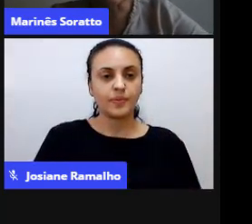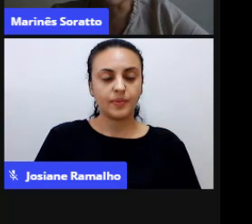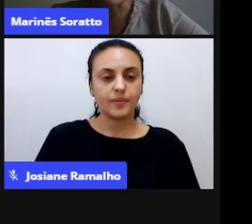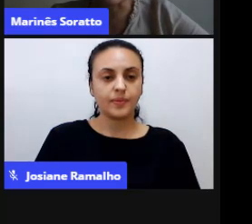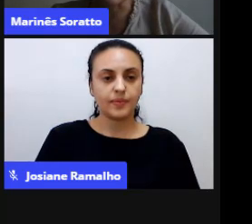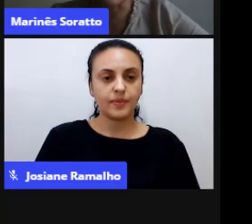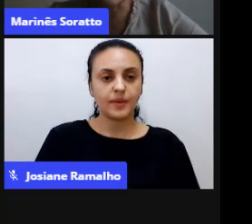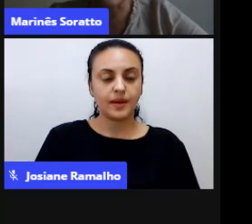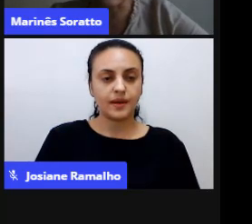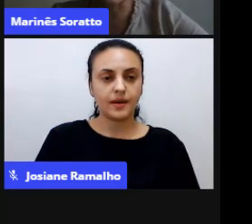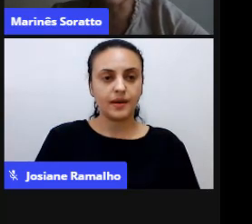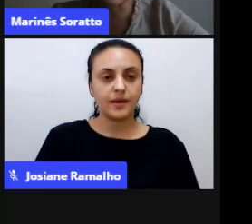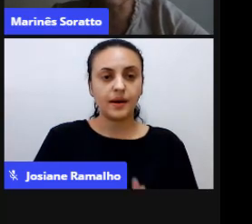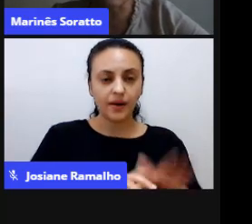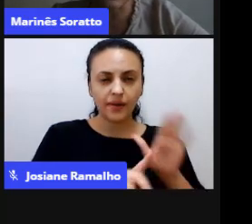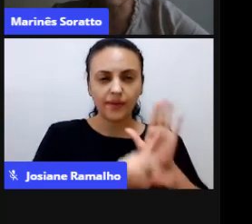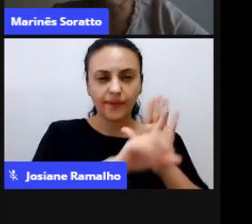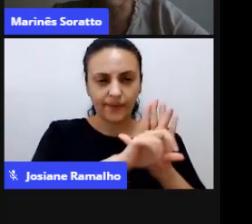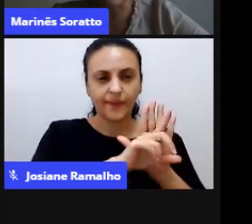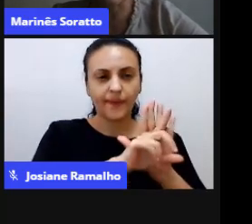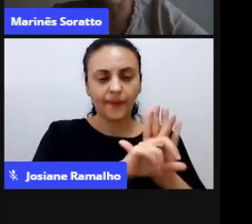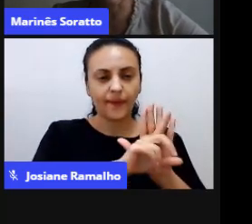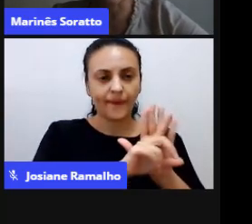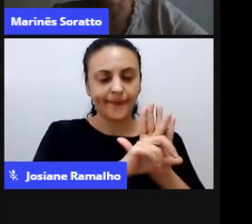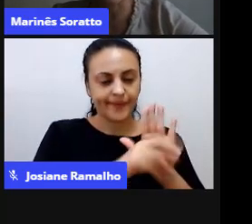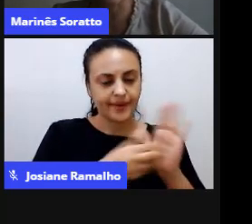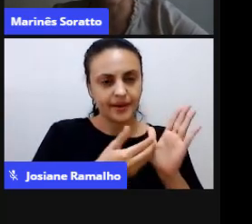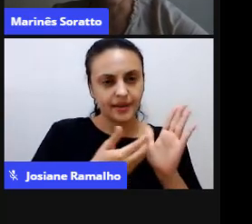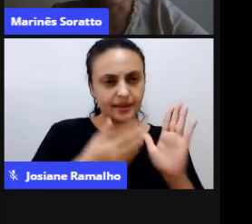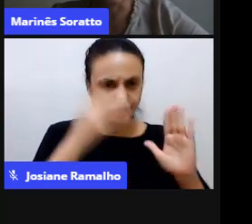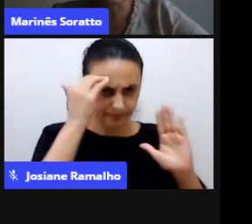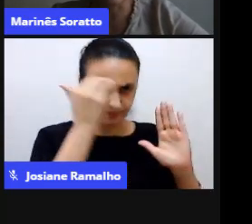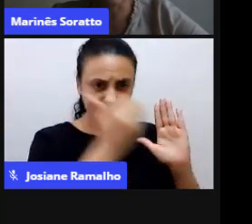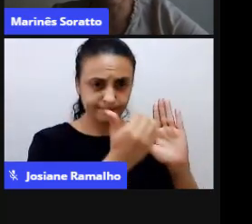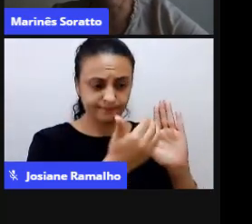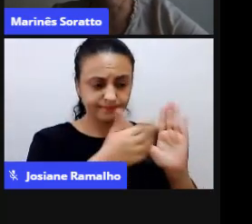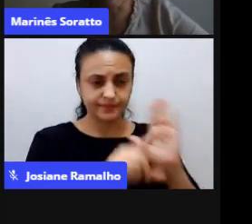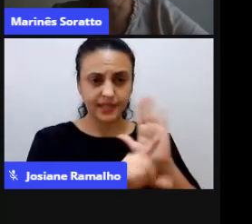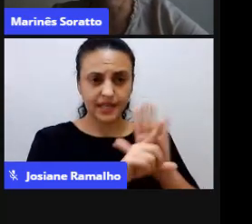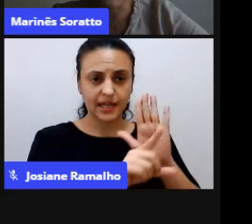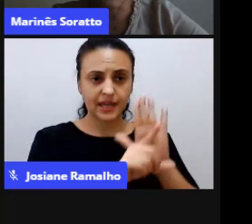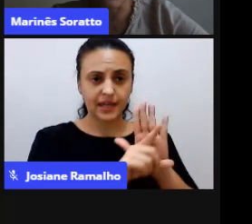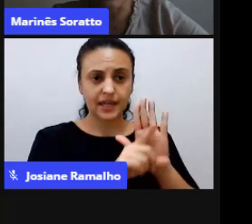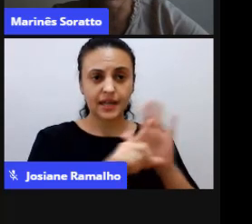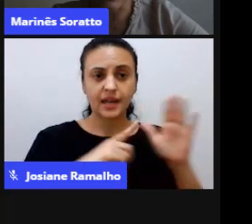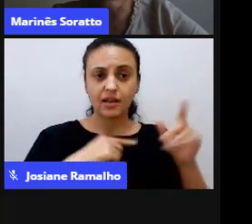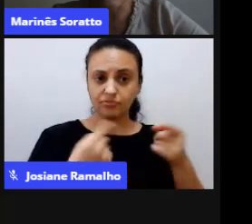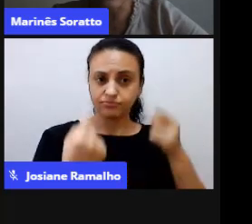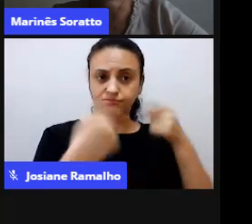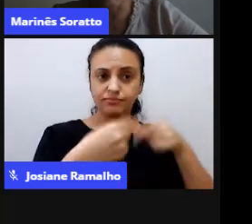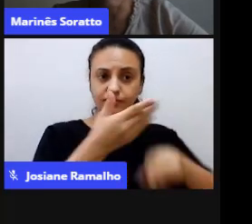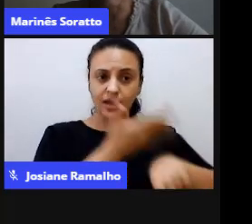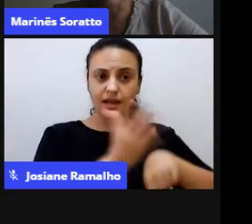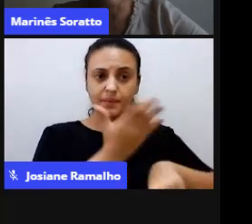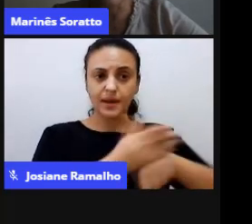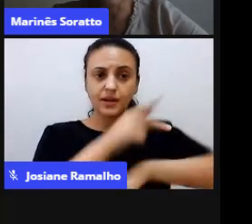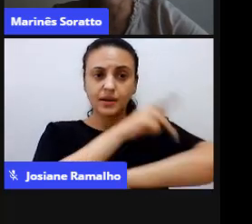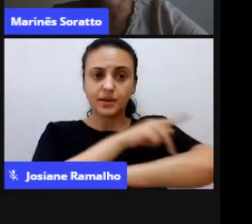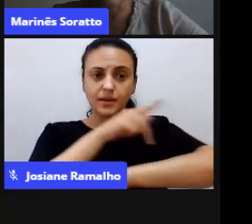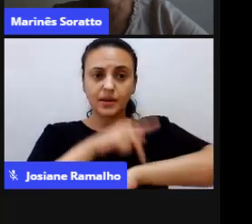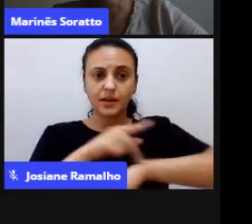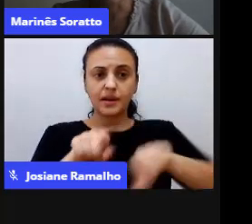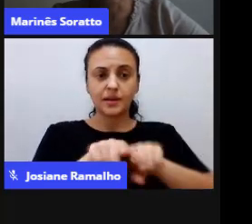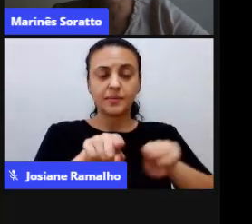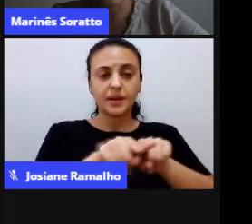A implementação da lei, ela tem desafiado as práticas pedagógicas e as propostas curriculares a romper com o modelo